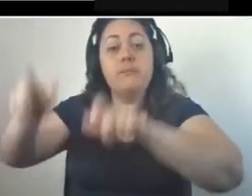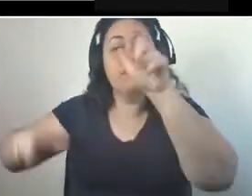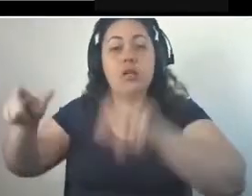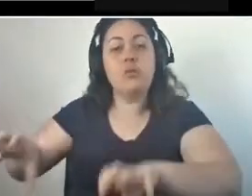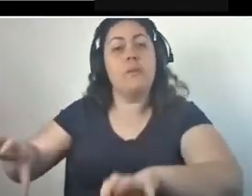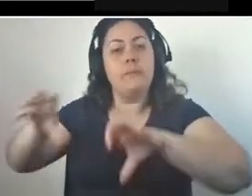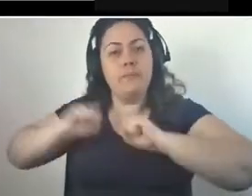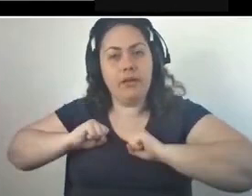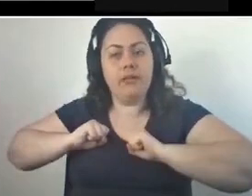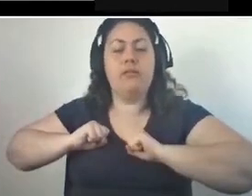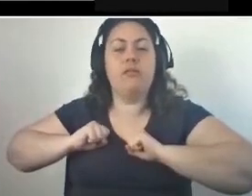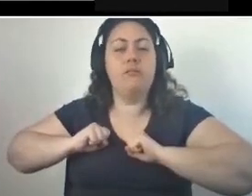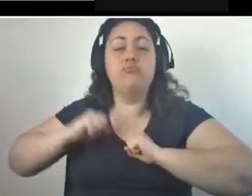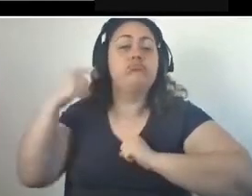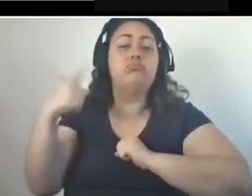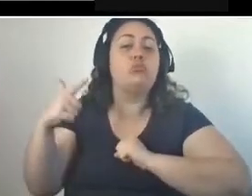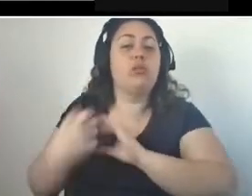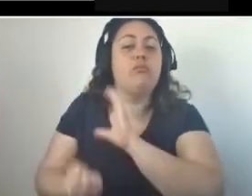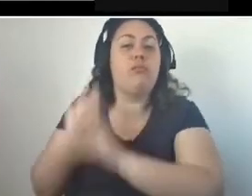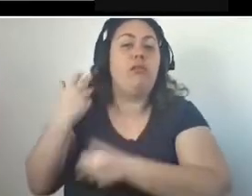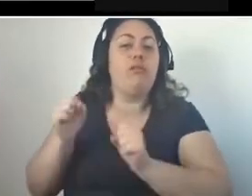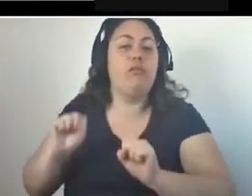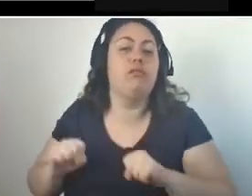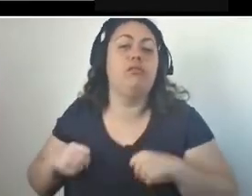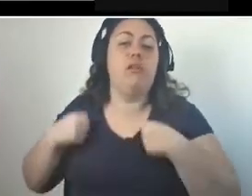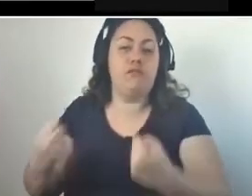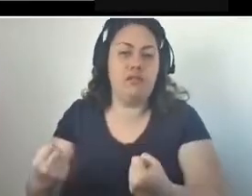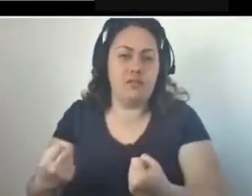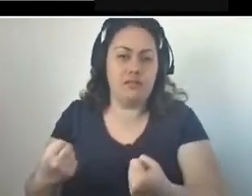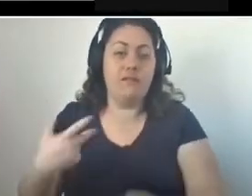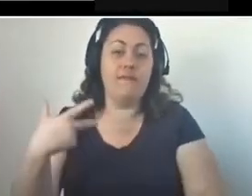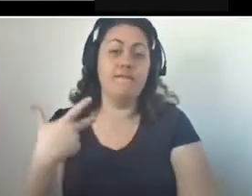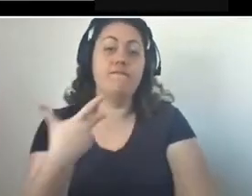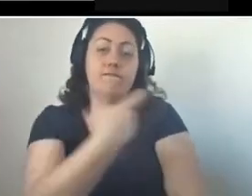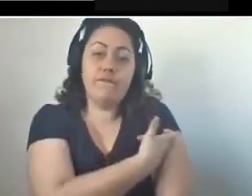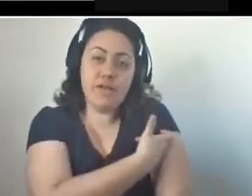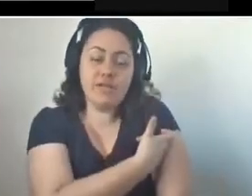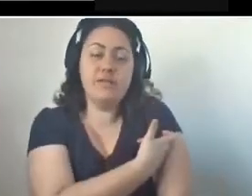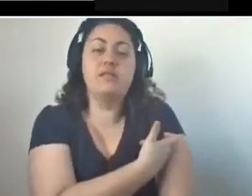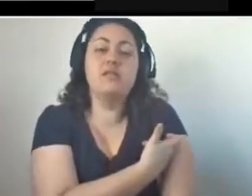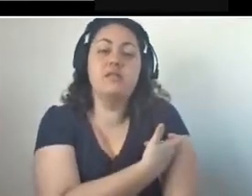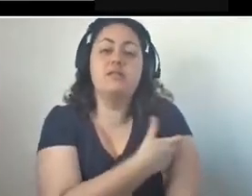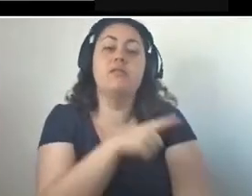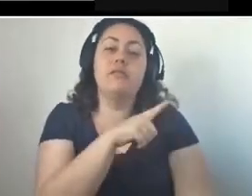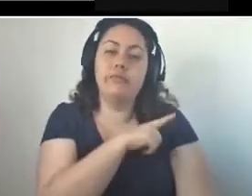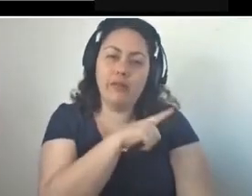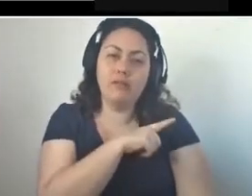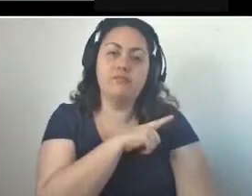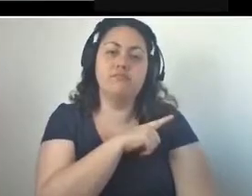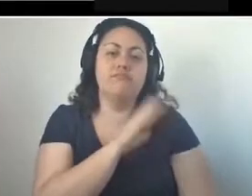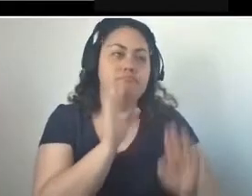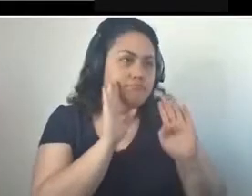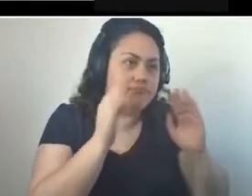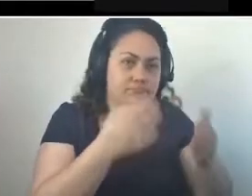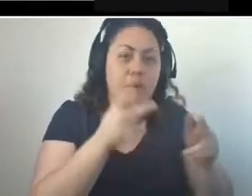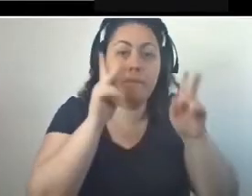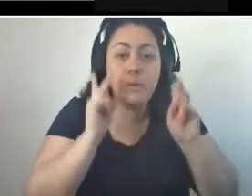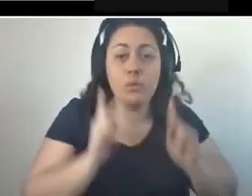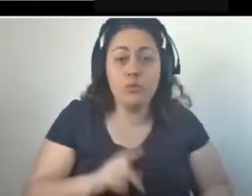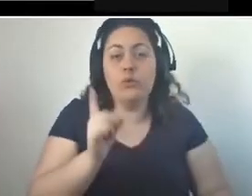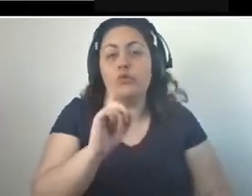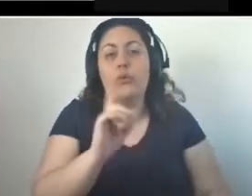Tem gente que nunca vai responder tão bem para a vacina quanto o outro, né? Ou para a infecção natural, como vocês já viram. Isso é a diversidade da